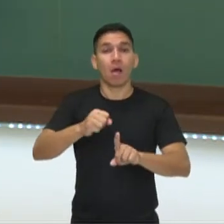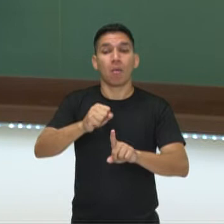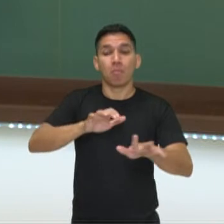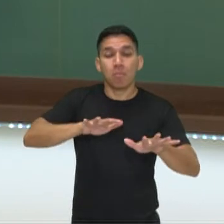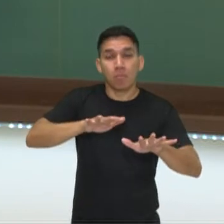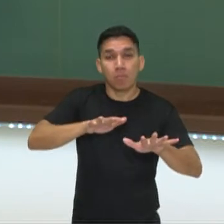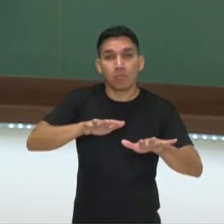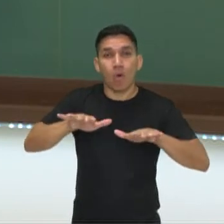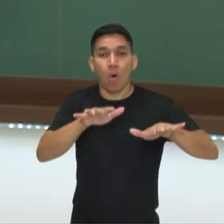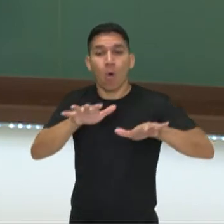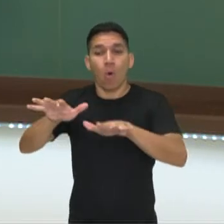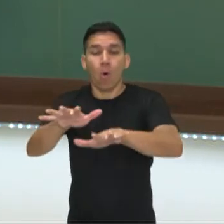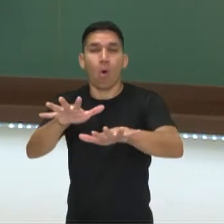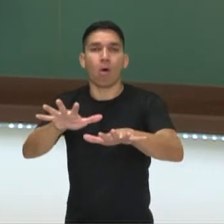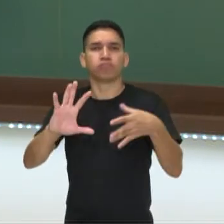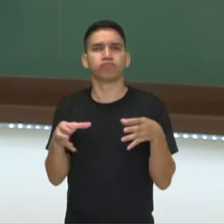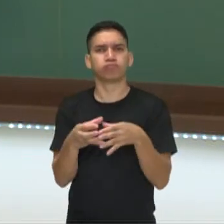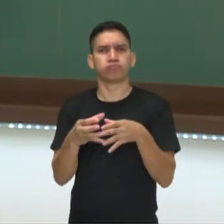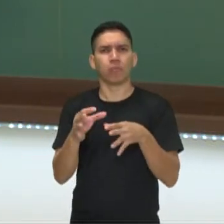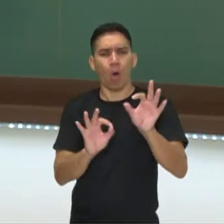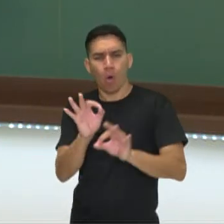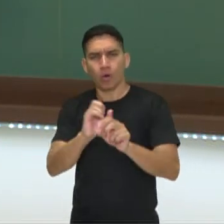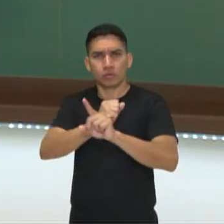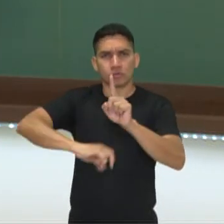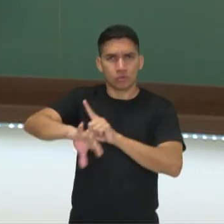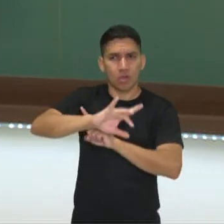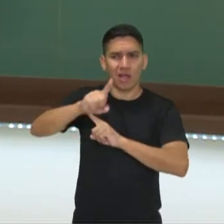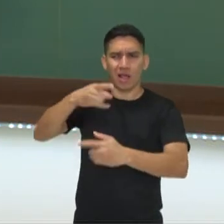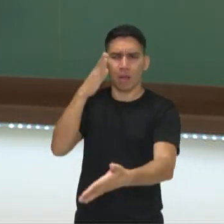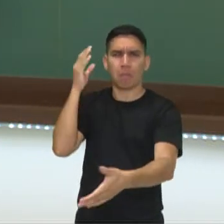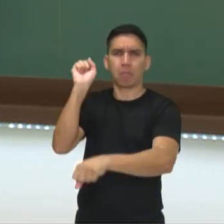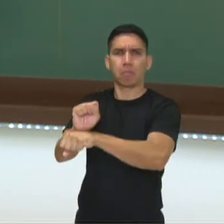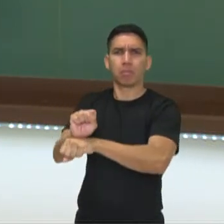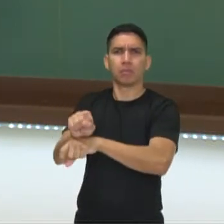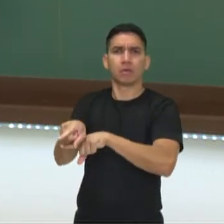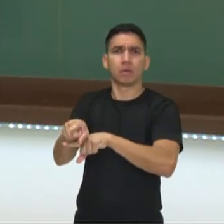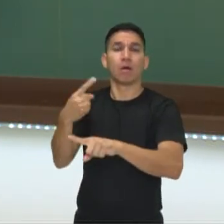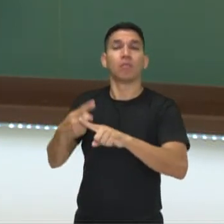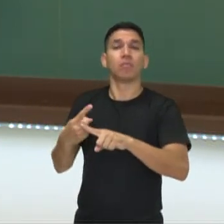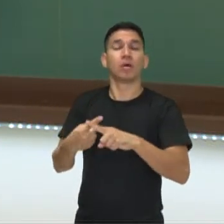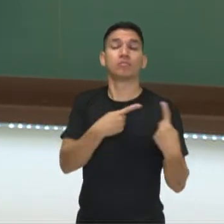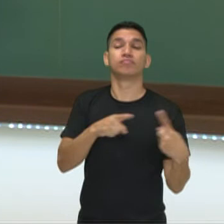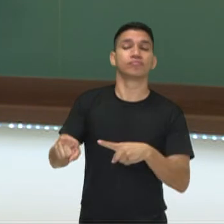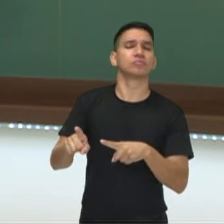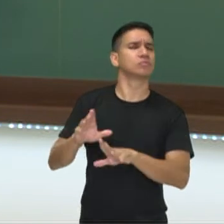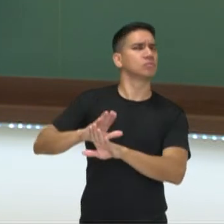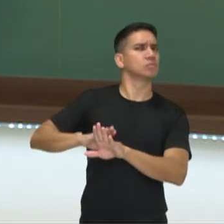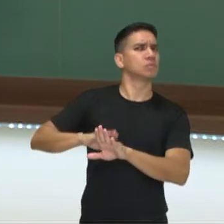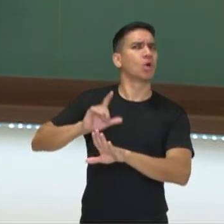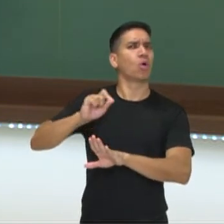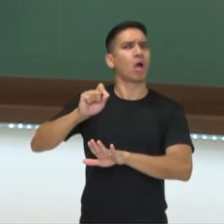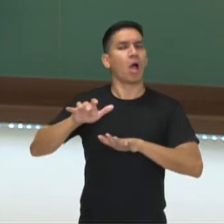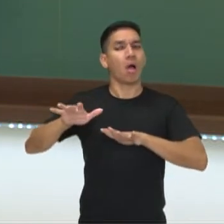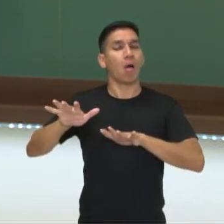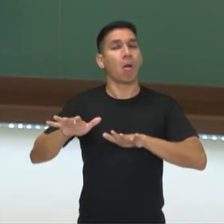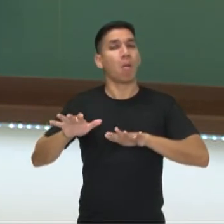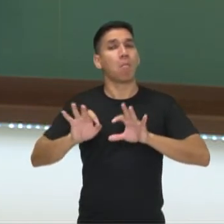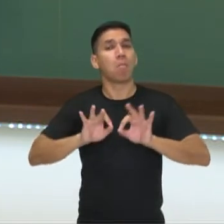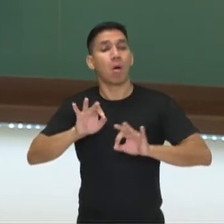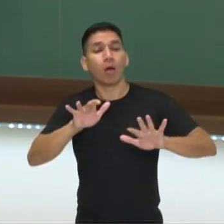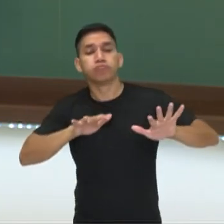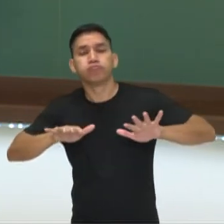eles são altamente barrados, porque se torna uma ameaça, né? Porque são movimentos também, né, que são massivos,